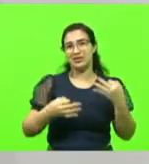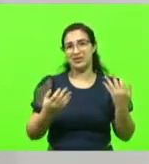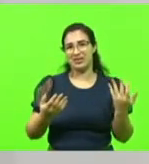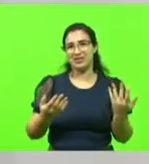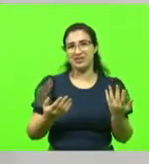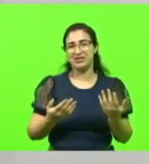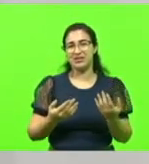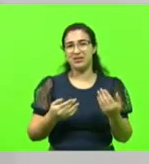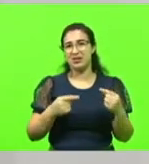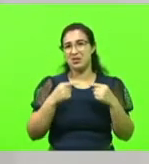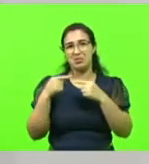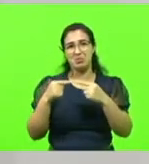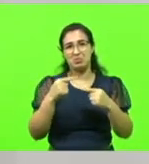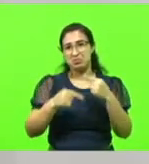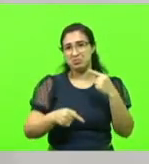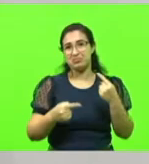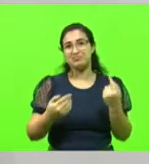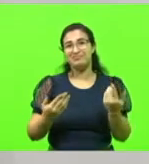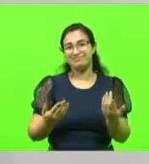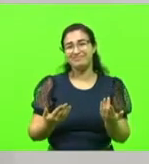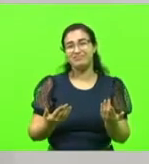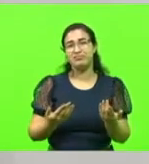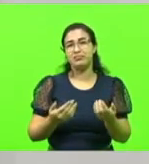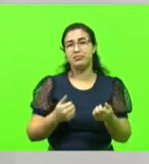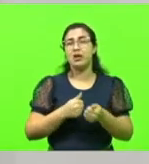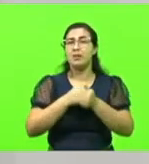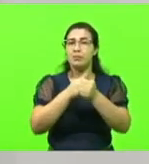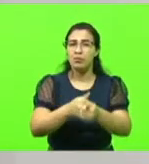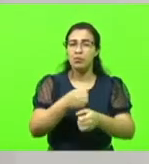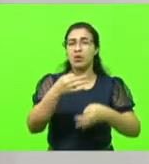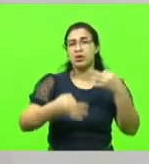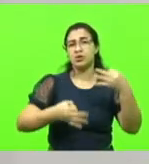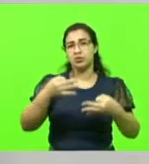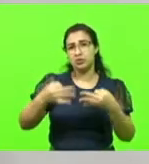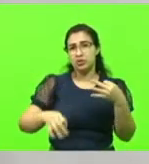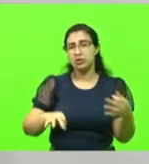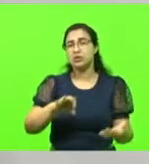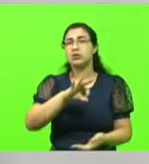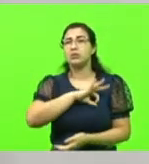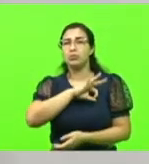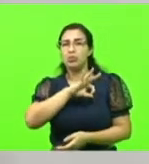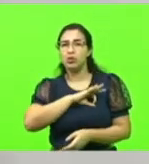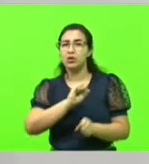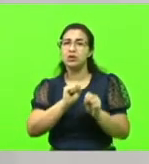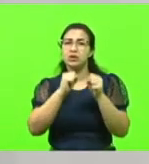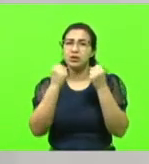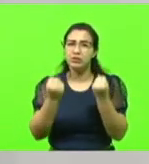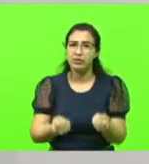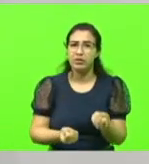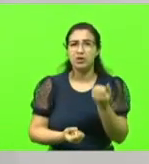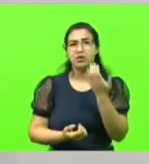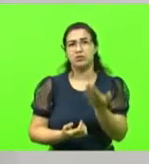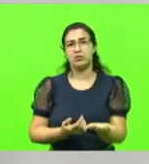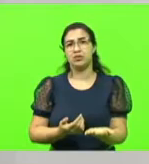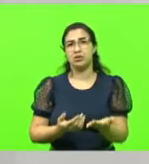Critiquem o crime. E apoiem a justiça de verdade, que é a polícia que está ali para defender vocês desses marginais,